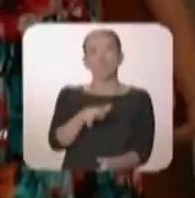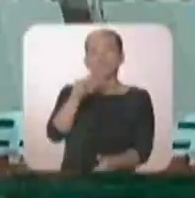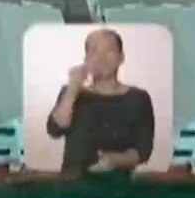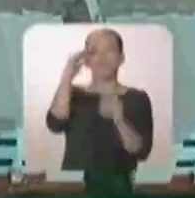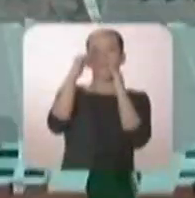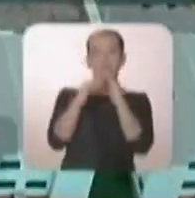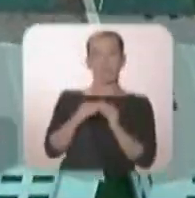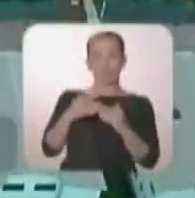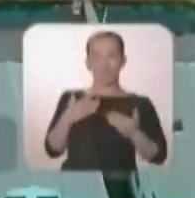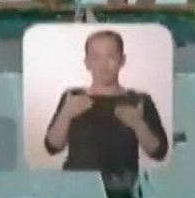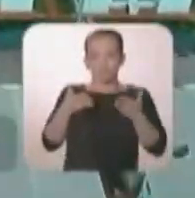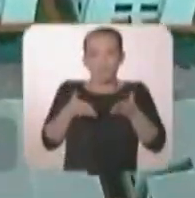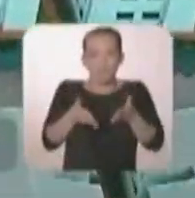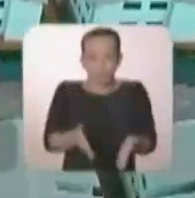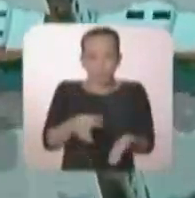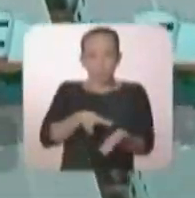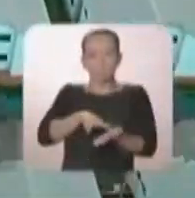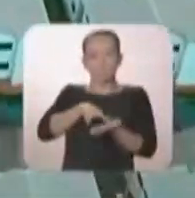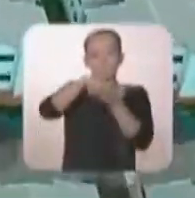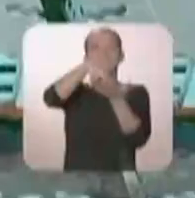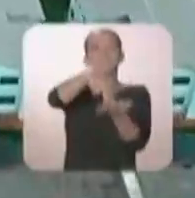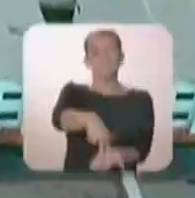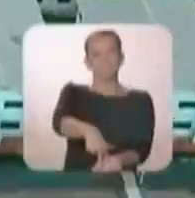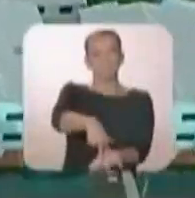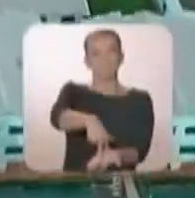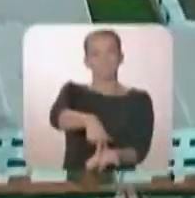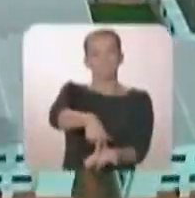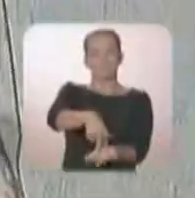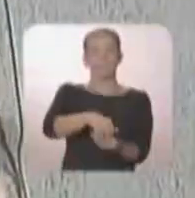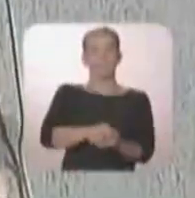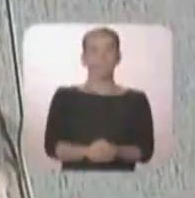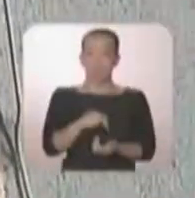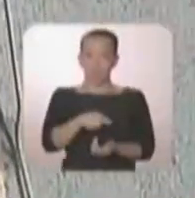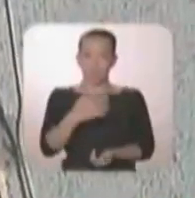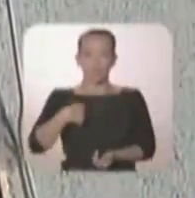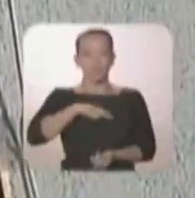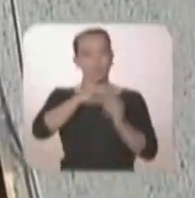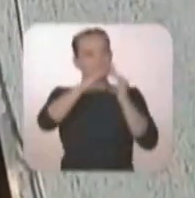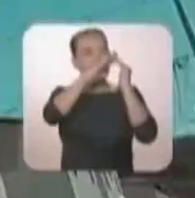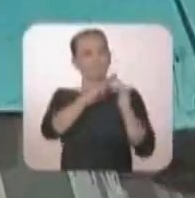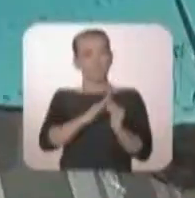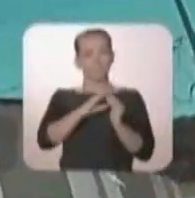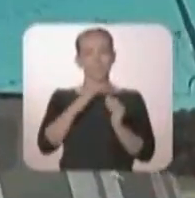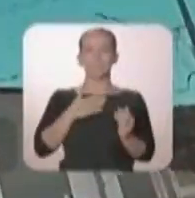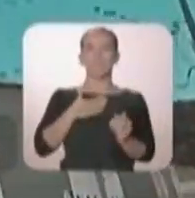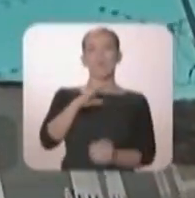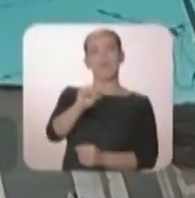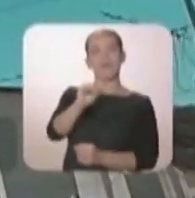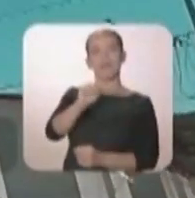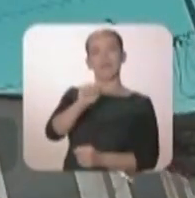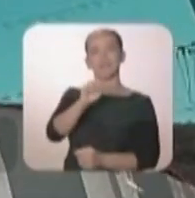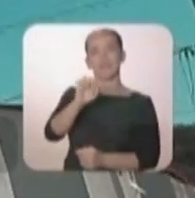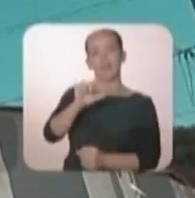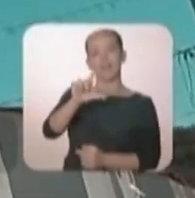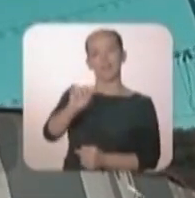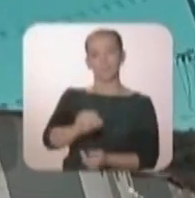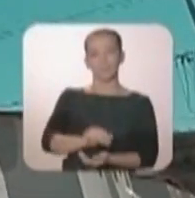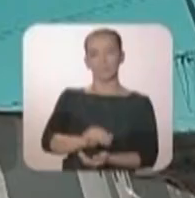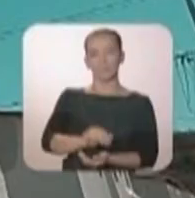casa dessa. E quando a gente entrou na casa, a gente entrou com o pé direito. Esse é o nosso lar. Aqui é meu